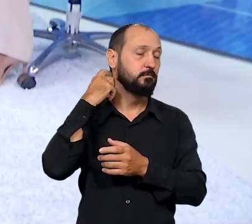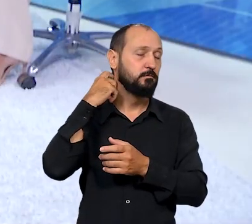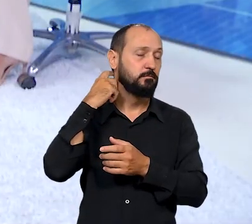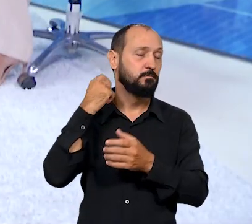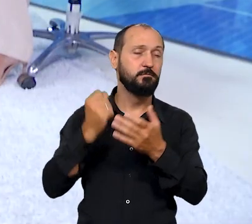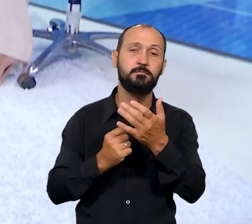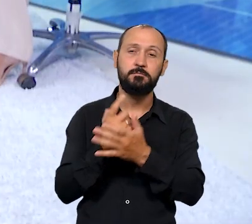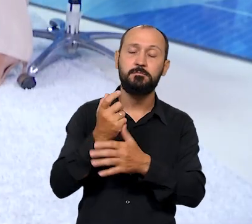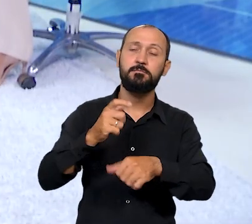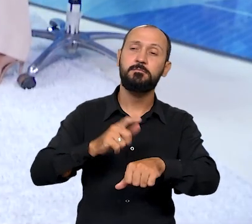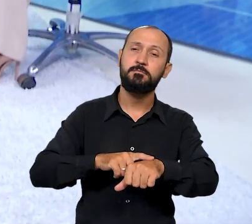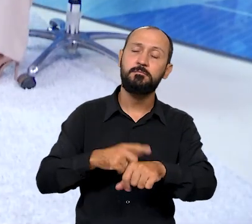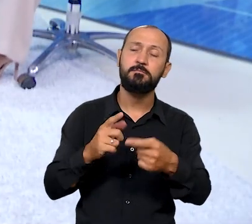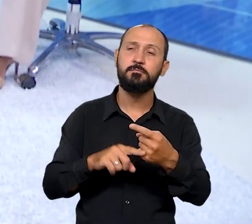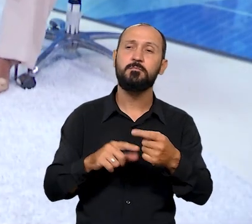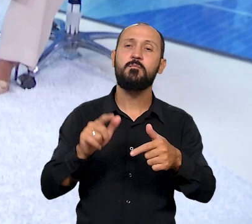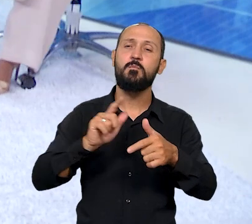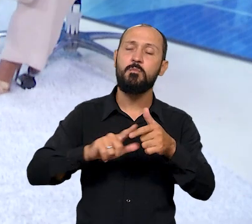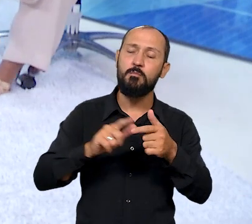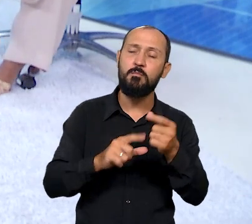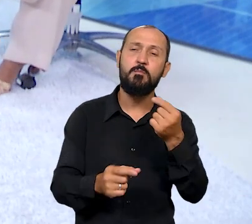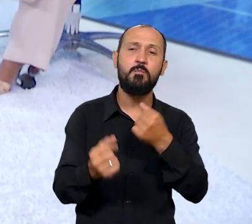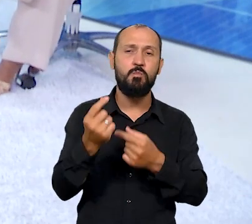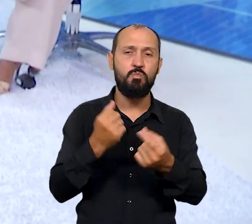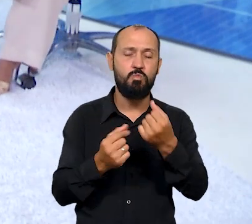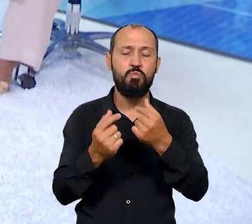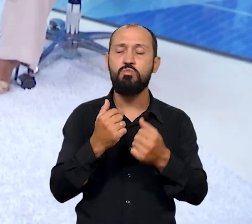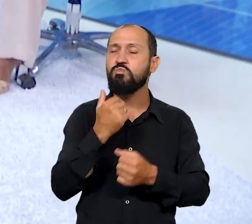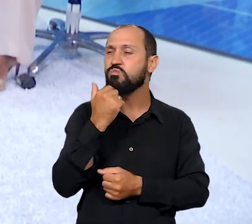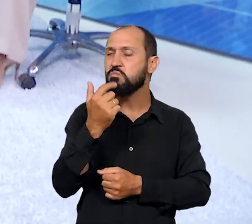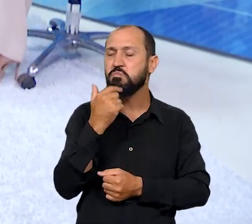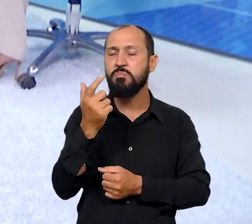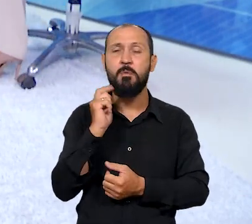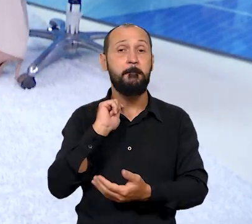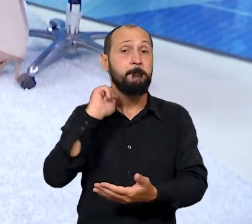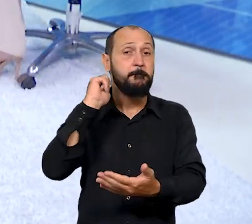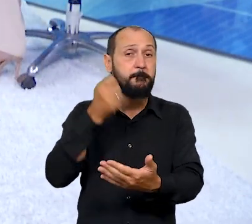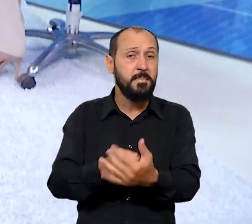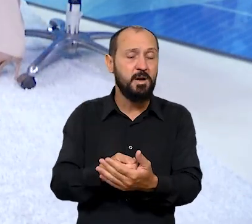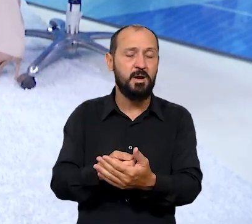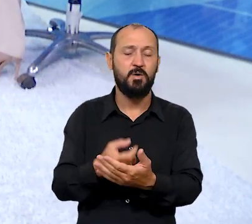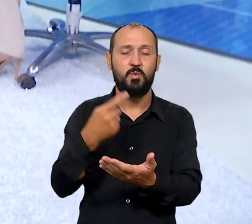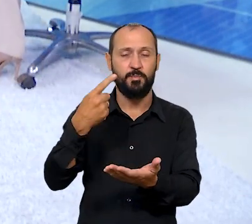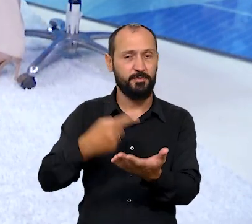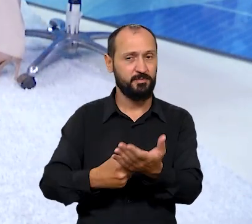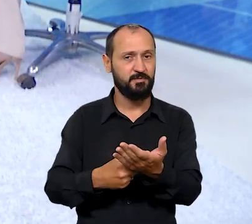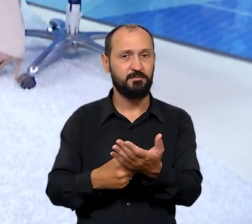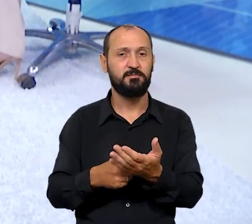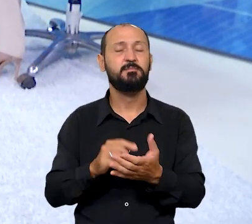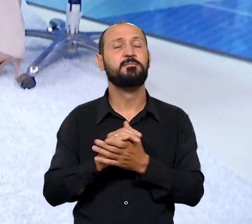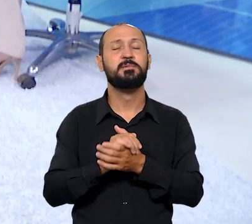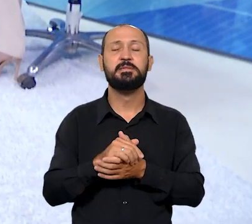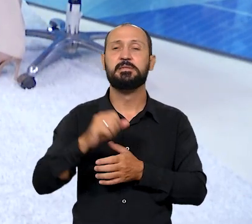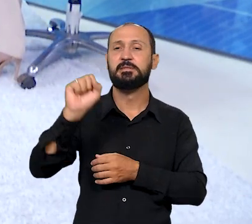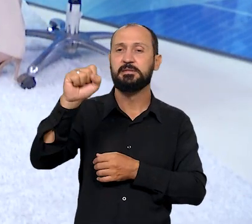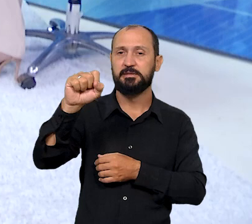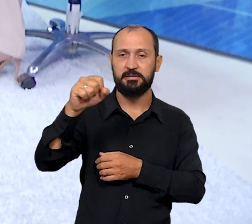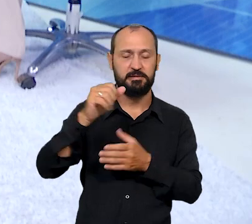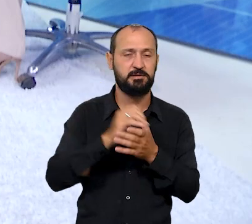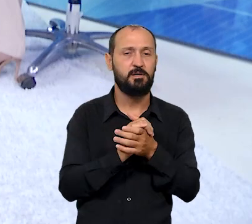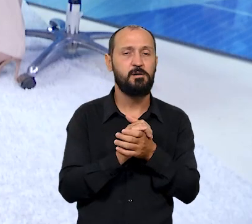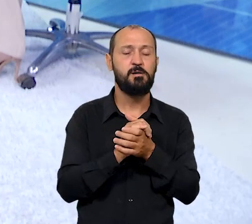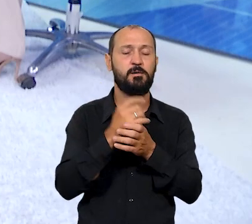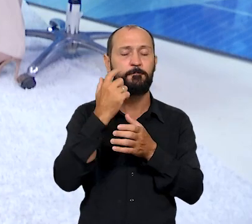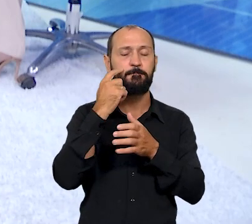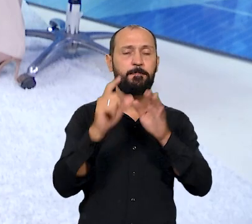Ele comprou, mas diante da situação econômica financeira, ele não conseguiu arcar com esse compromisso,